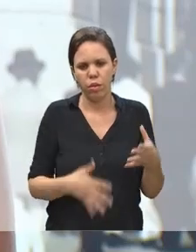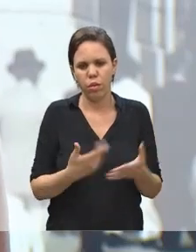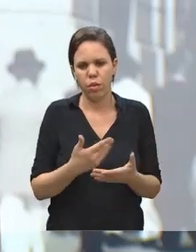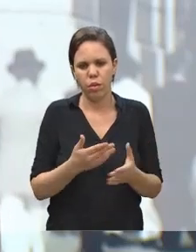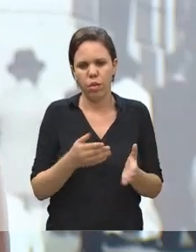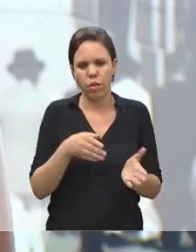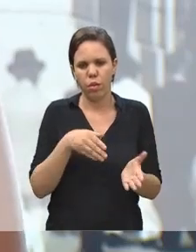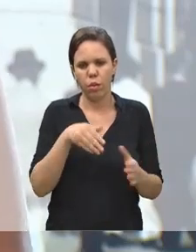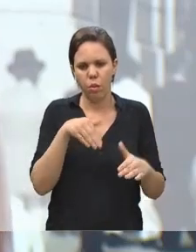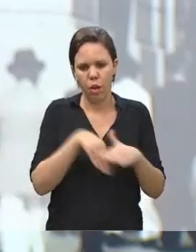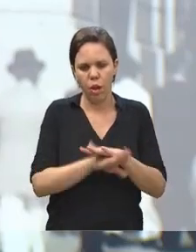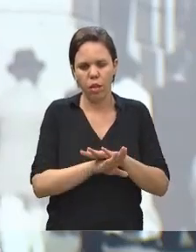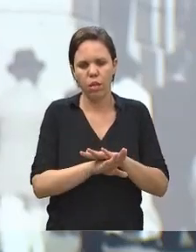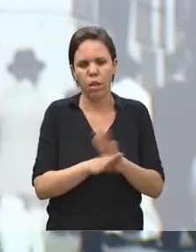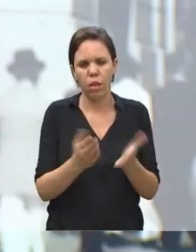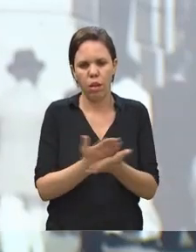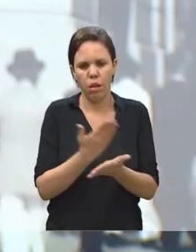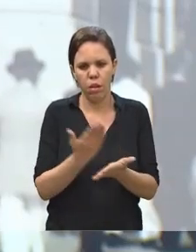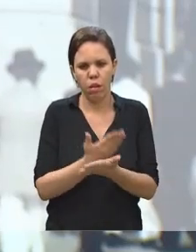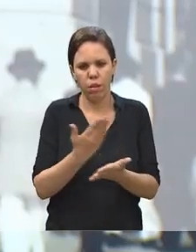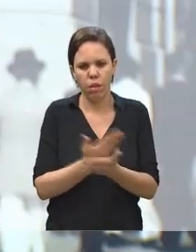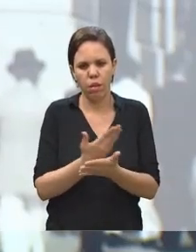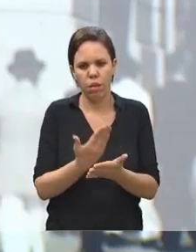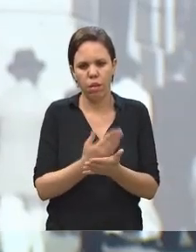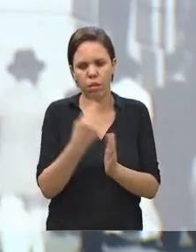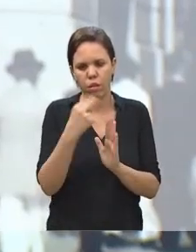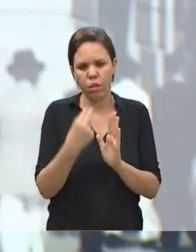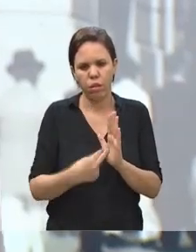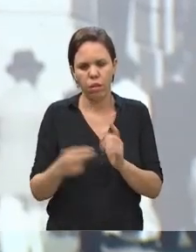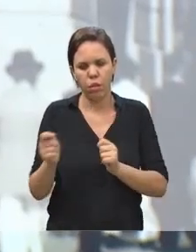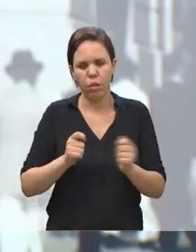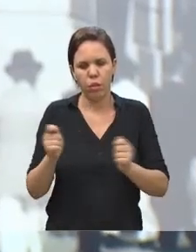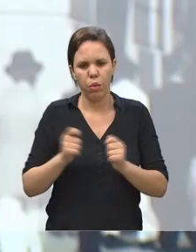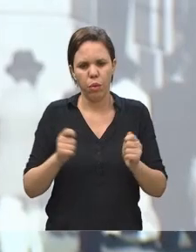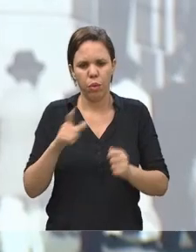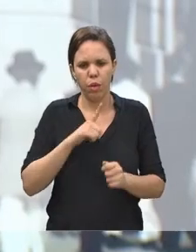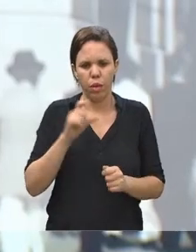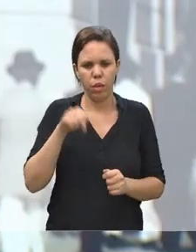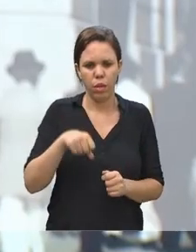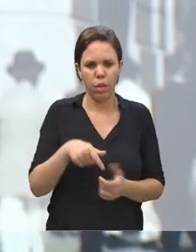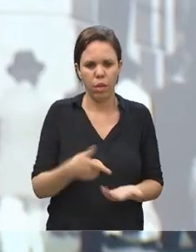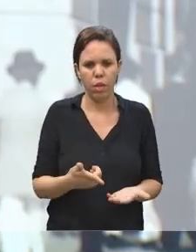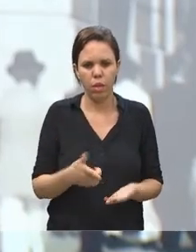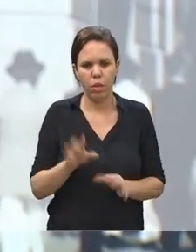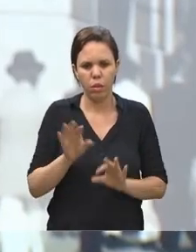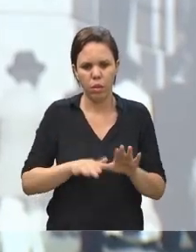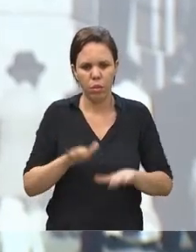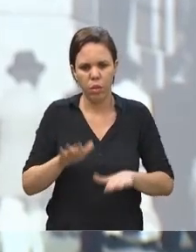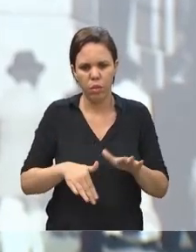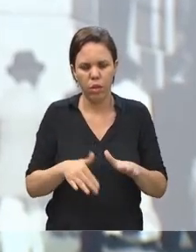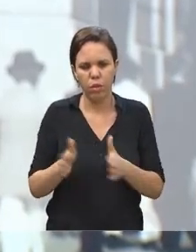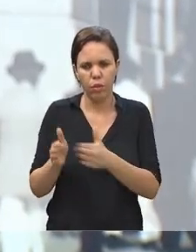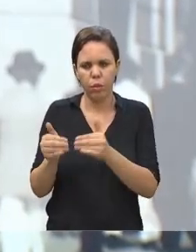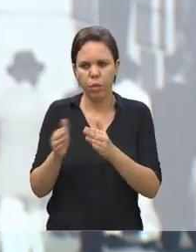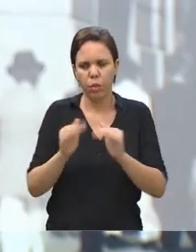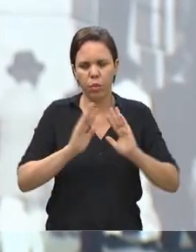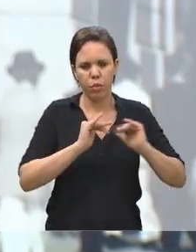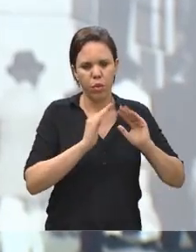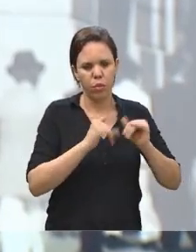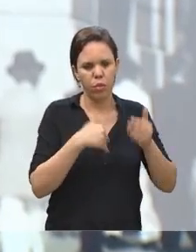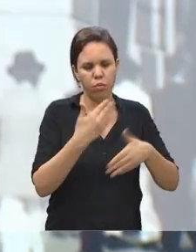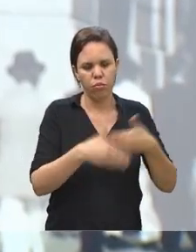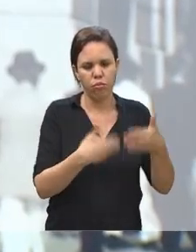acondicionados em pastas, tem que ter todo um catálogo disso. Então, a gente tem todo um controle do que tem. E conforme for sendo solicitado